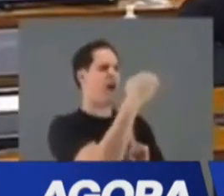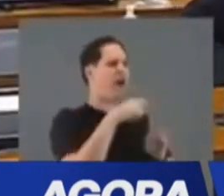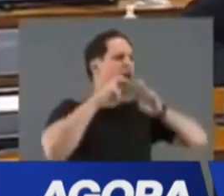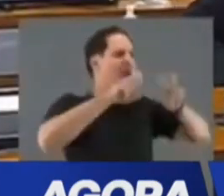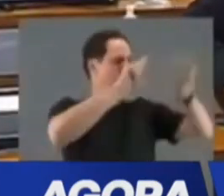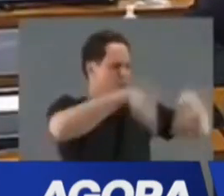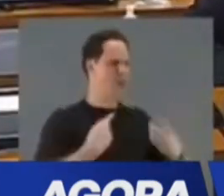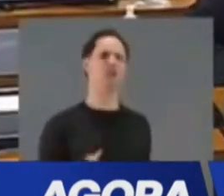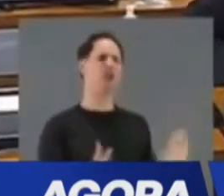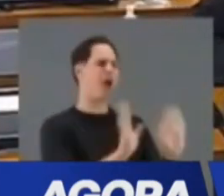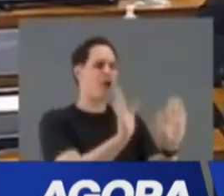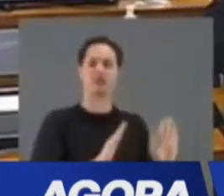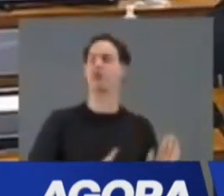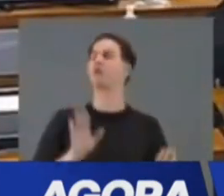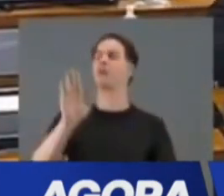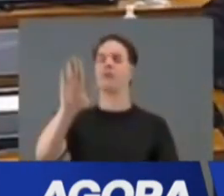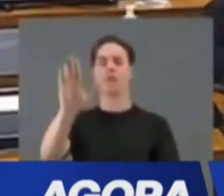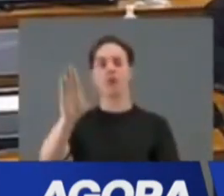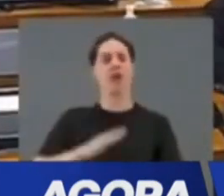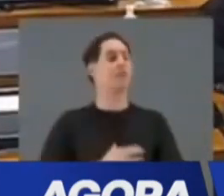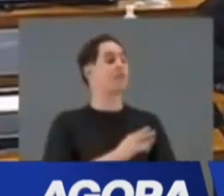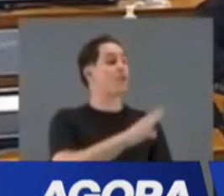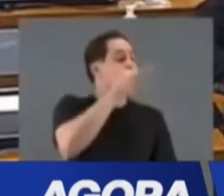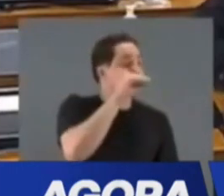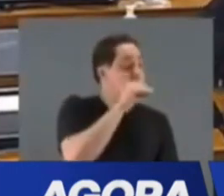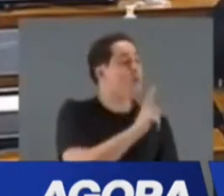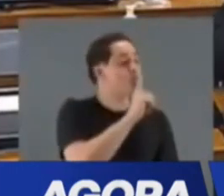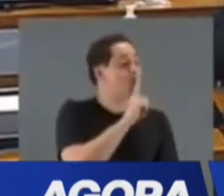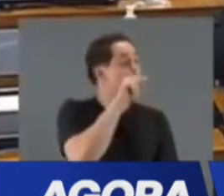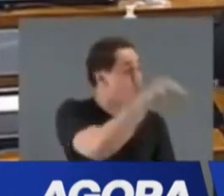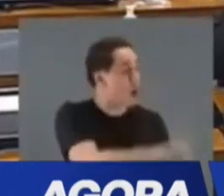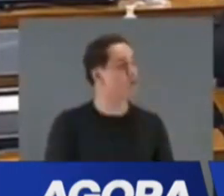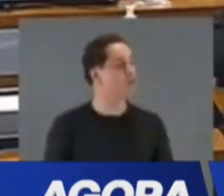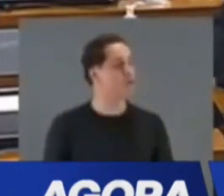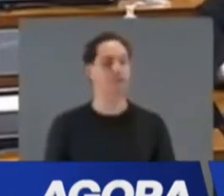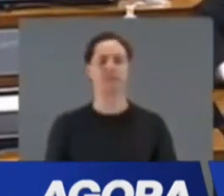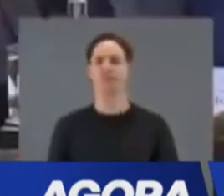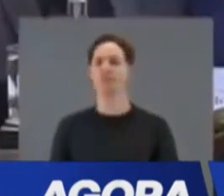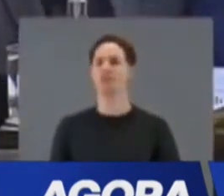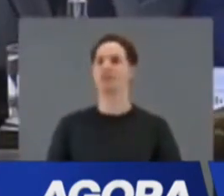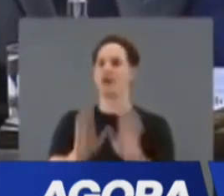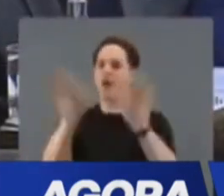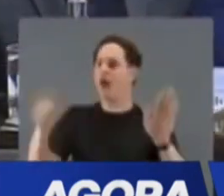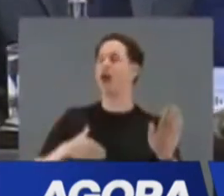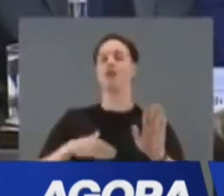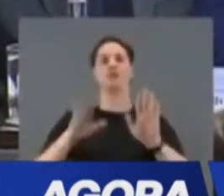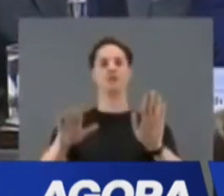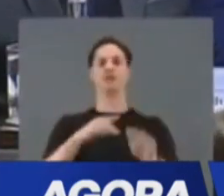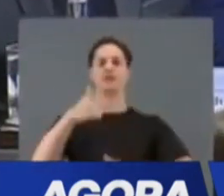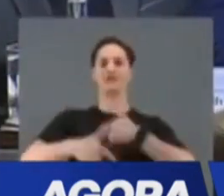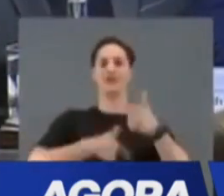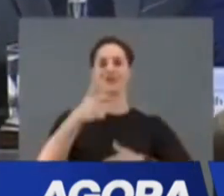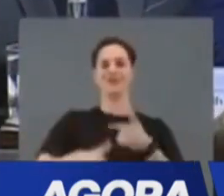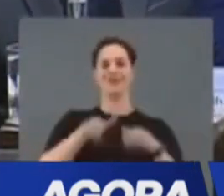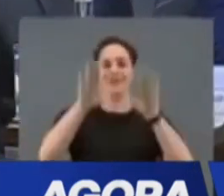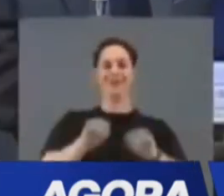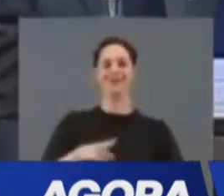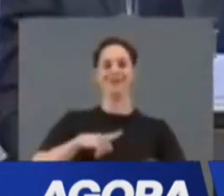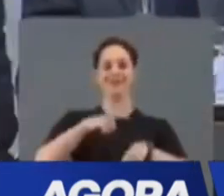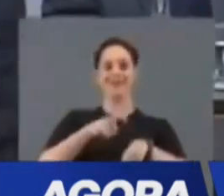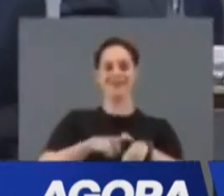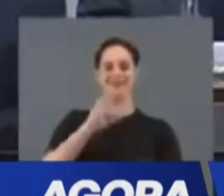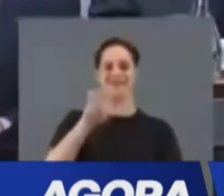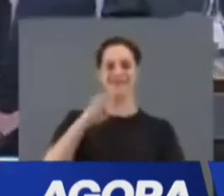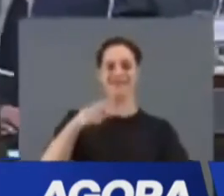de agressão deputada, aqui na tenha comissão. paciência. Cale a boca, você. Os trabalhos estão suspensos pelo prazo de